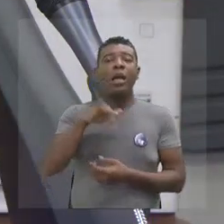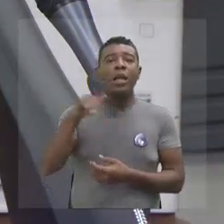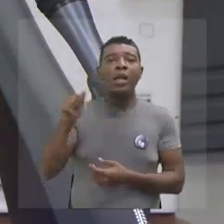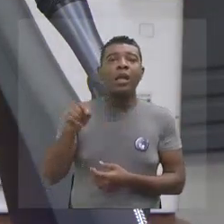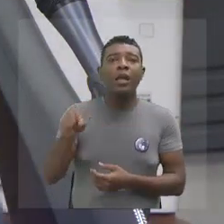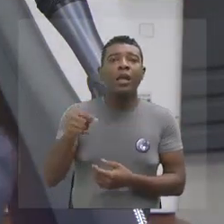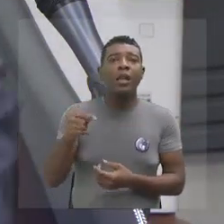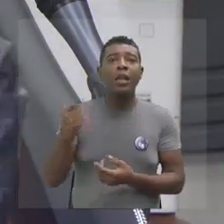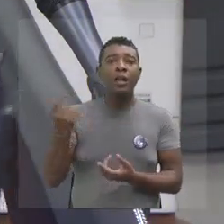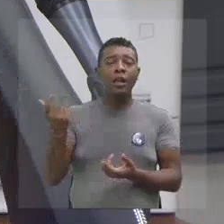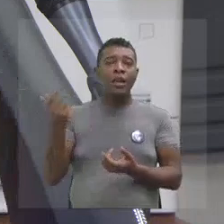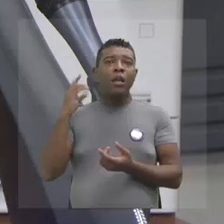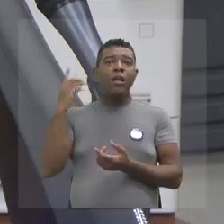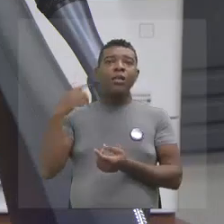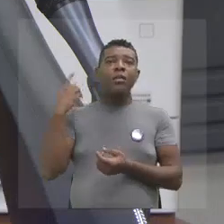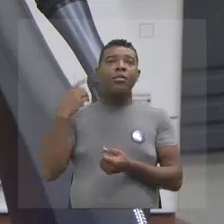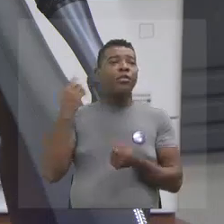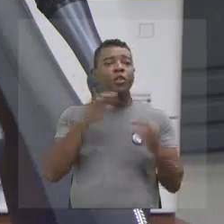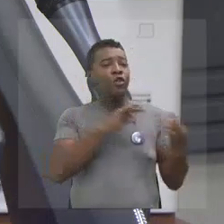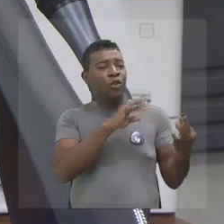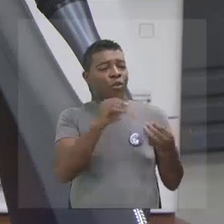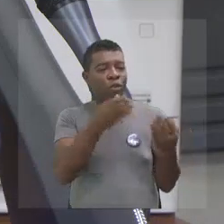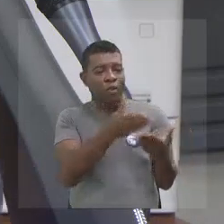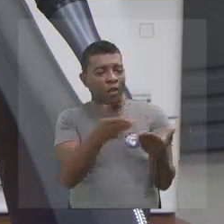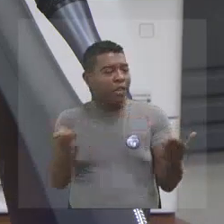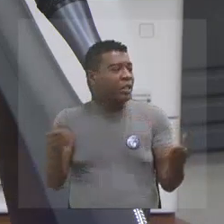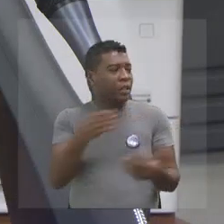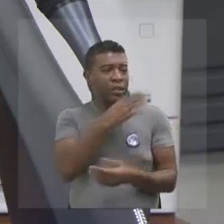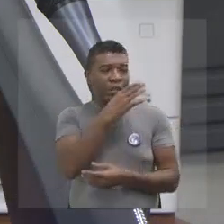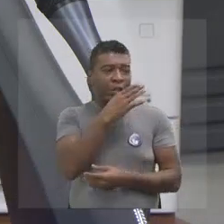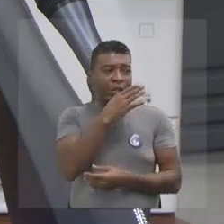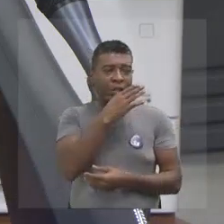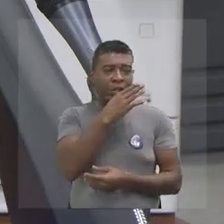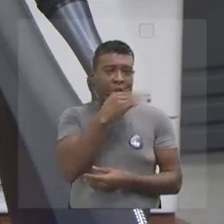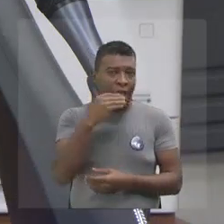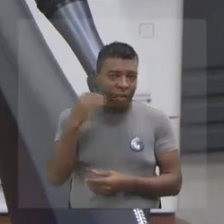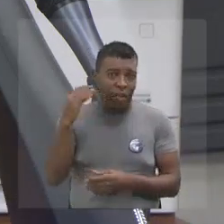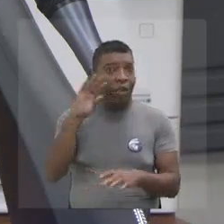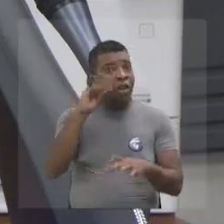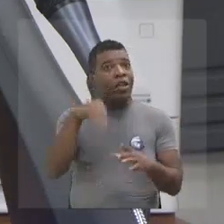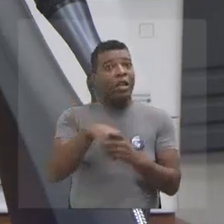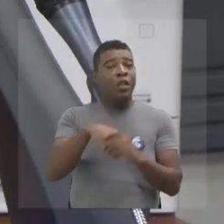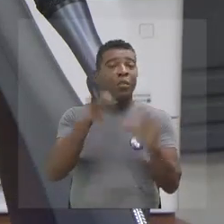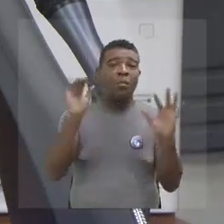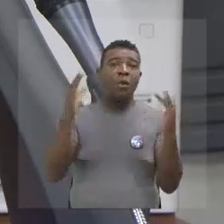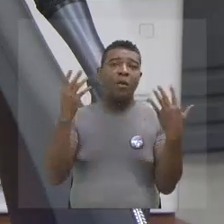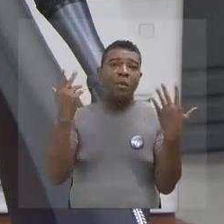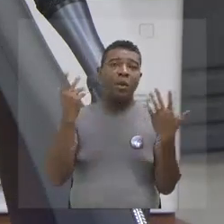pessoa complementar também todos os servidores também aí do meio ambiente